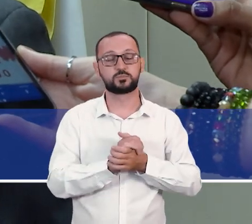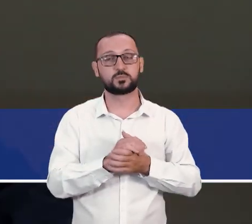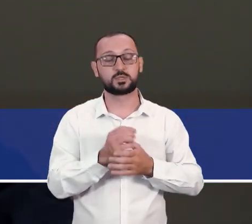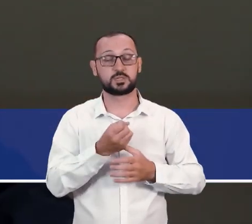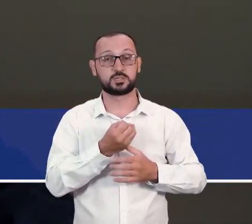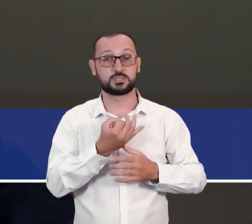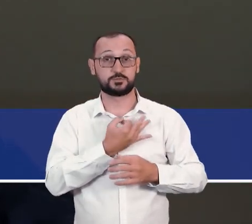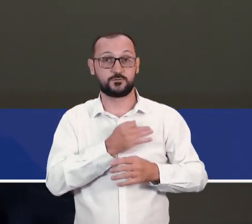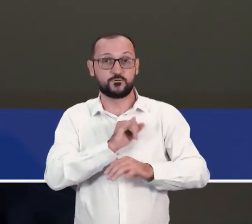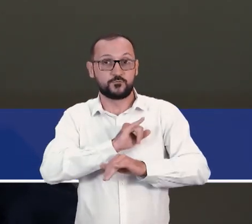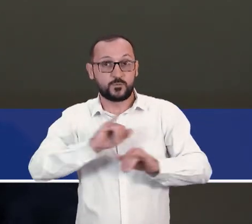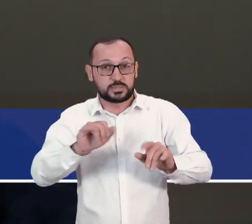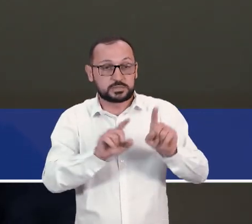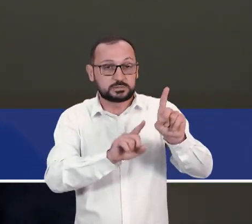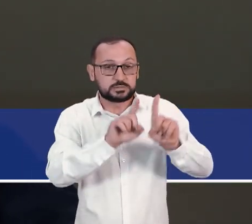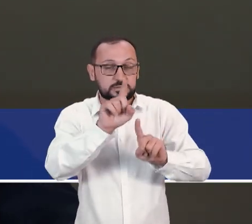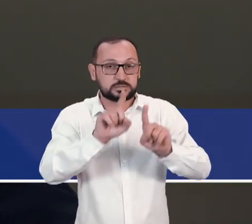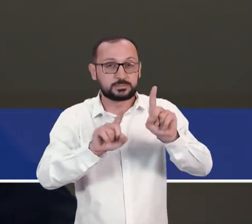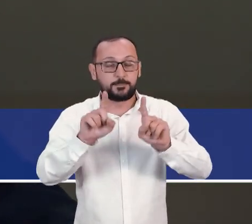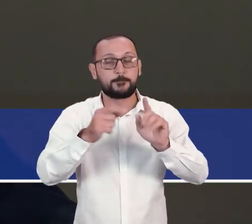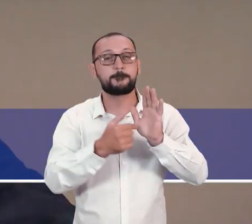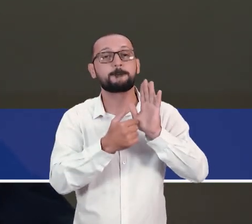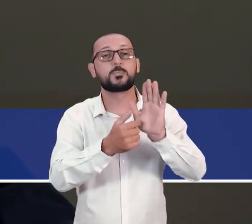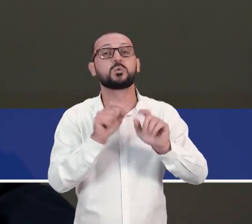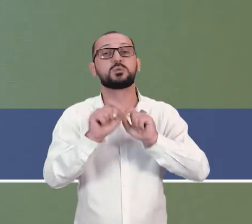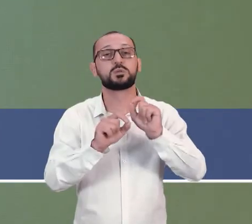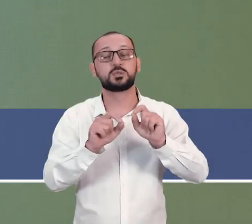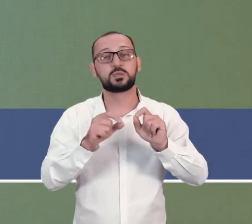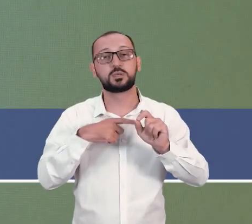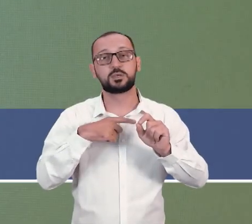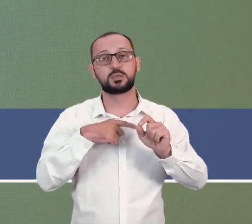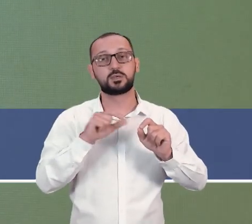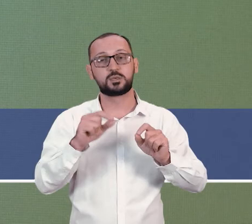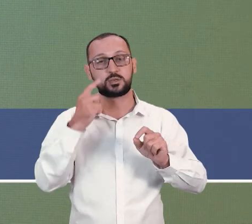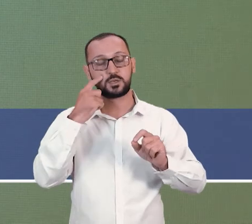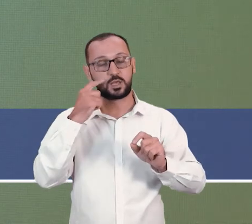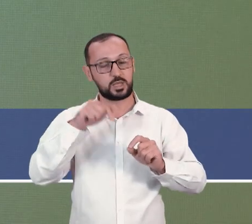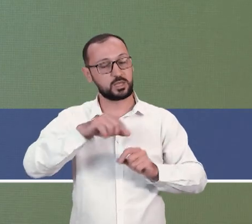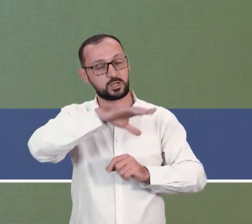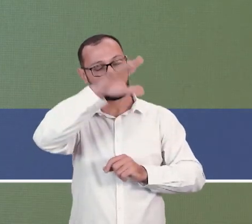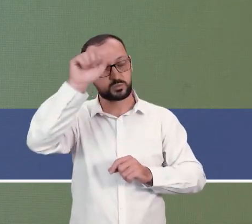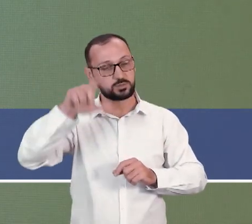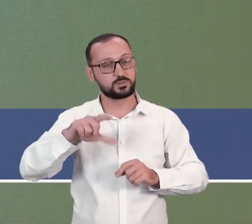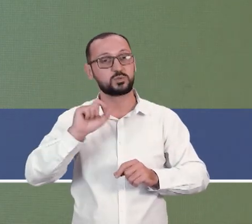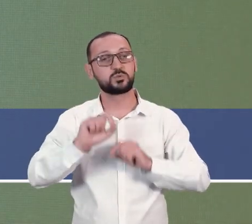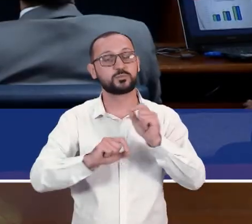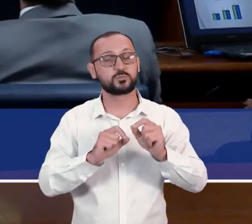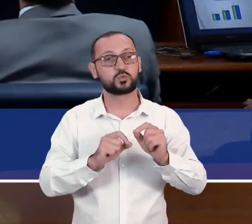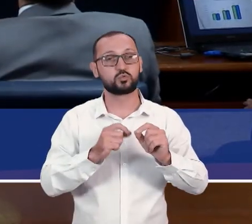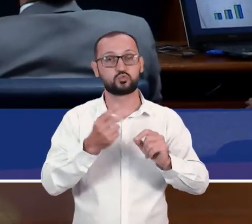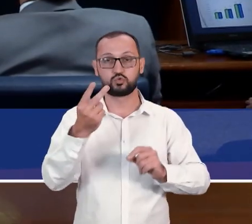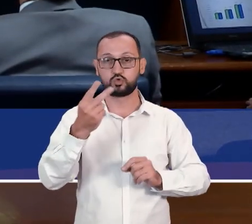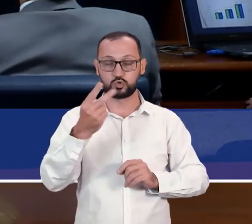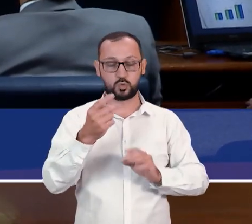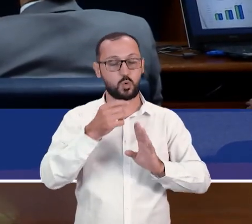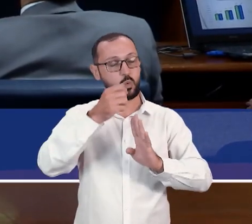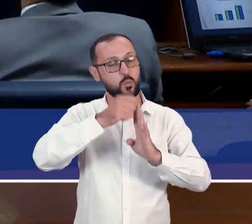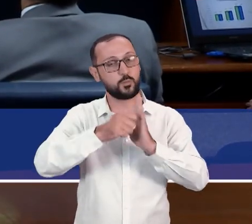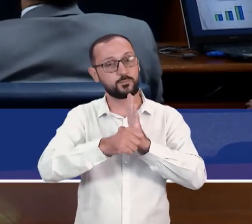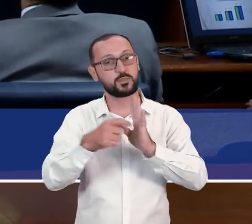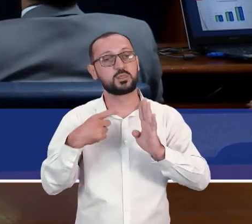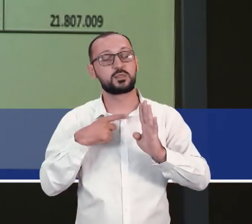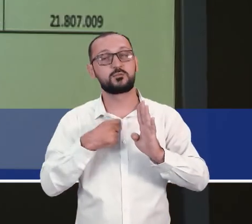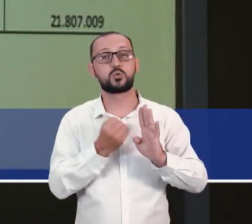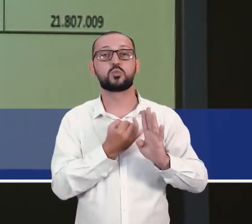do Estado. Os dados apresentados pelo Executivo Estadual, por exemplo, refletem com maior precisão o quadro econômico do Estado, que no segundo